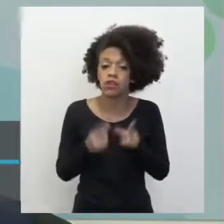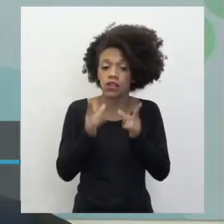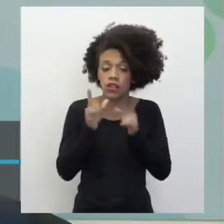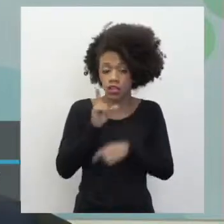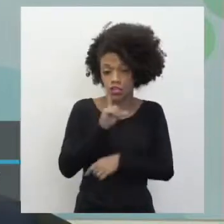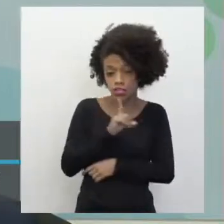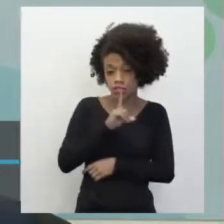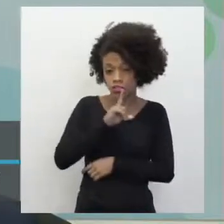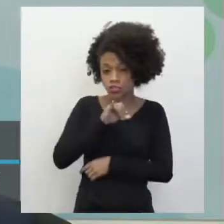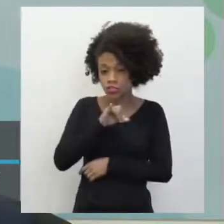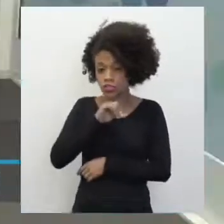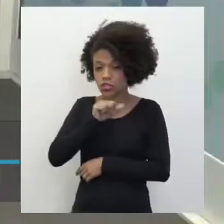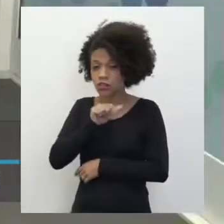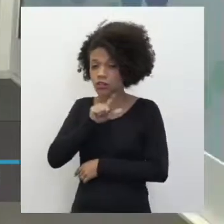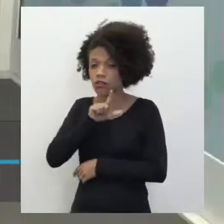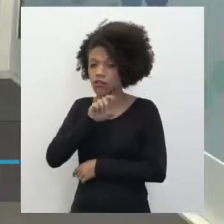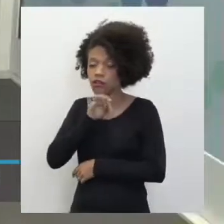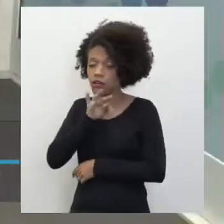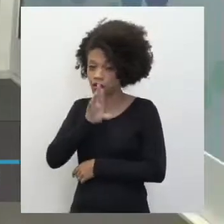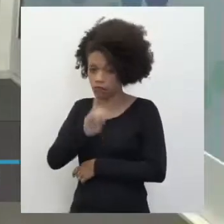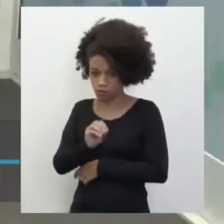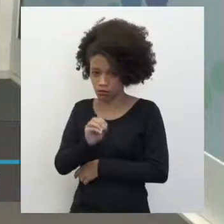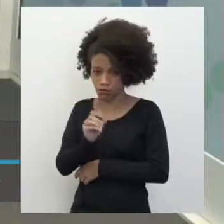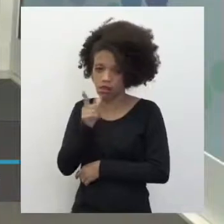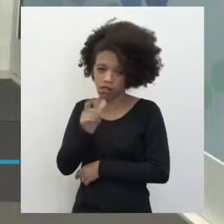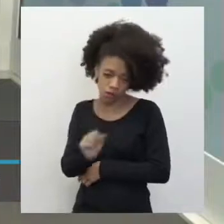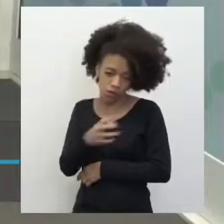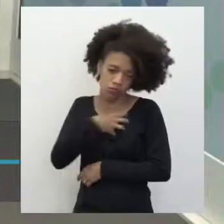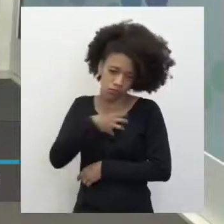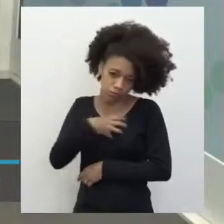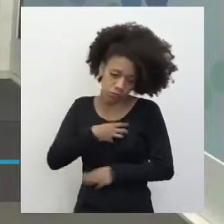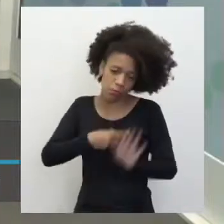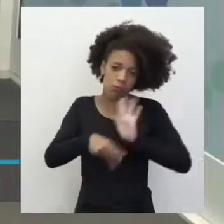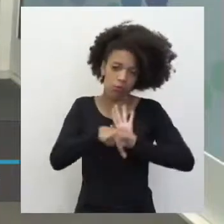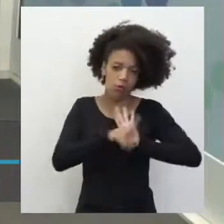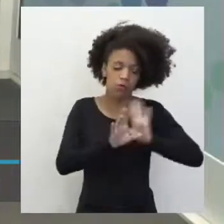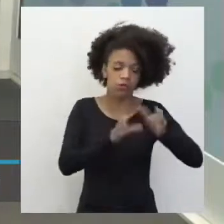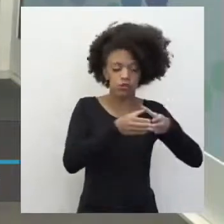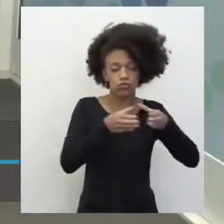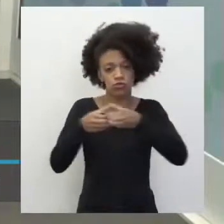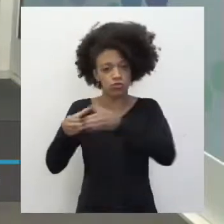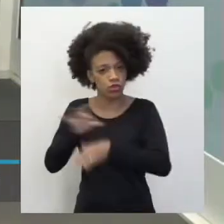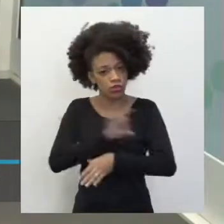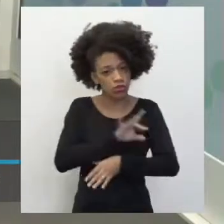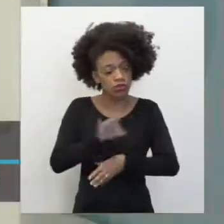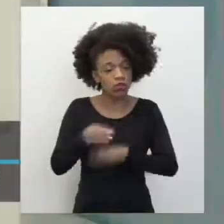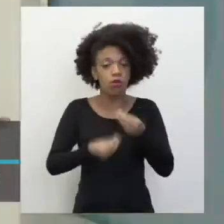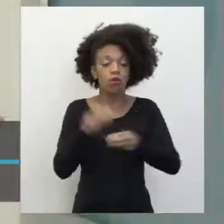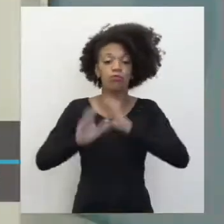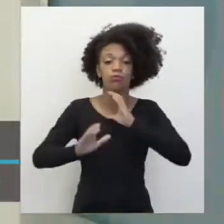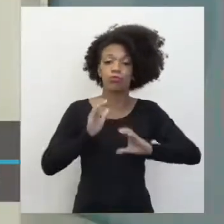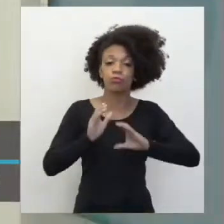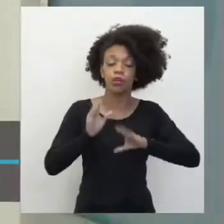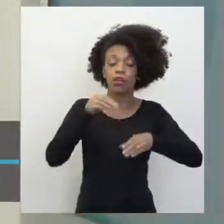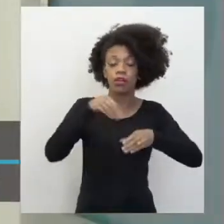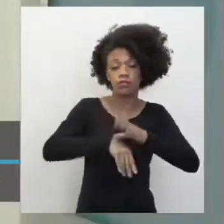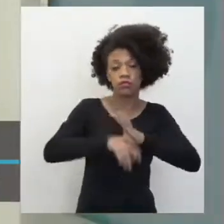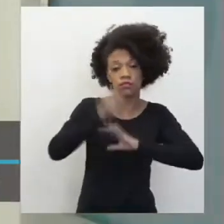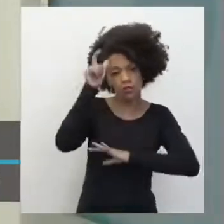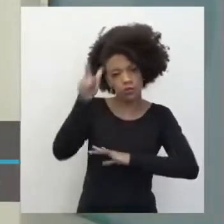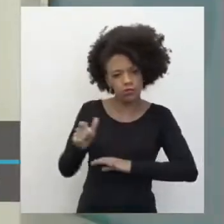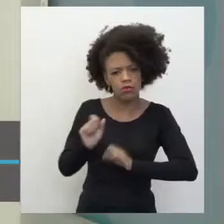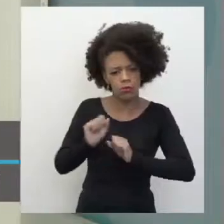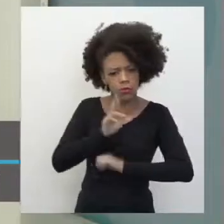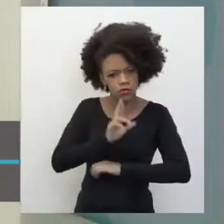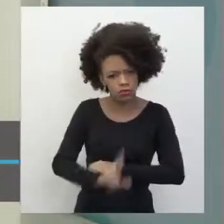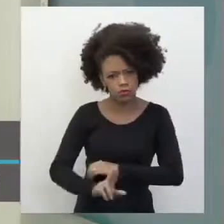dialetos, perdão. Tá, é isso mesmo. A linguagem está obedecendo à forma como o povo se comunica dentro de sua cultura. Pode colocar as respostas,